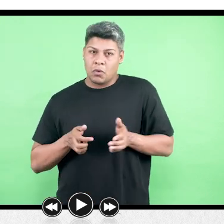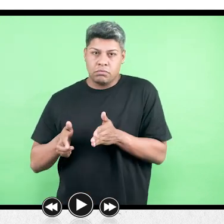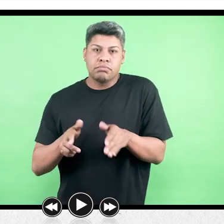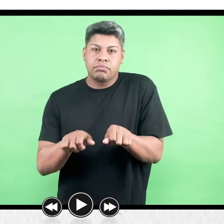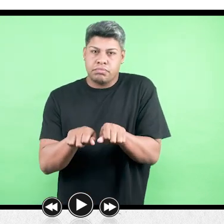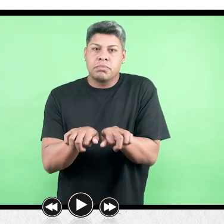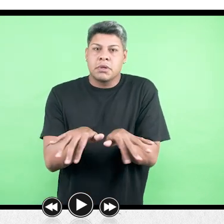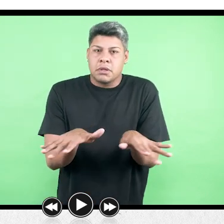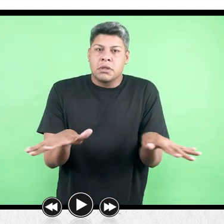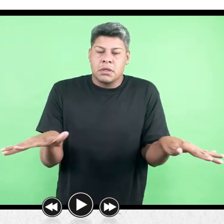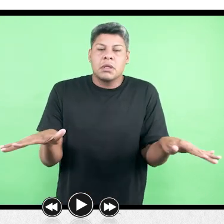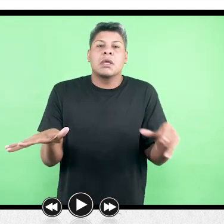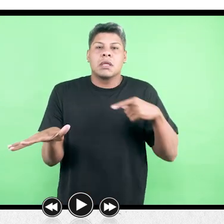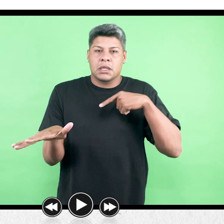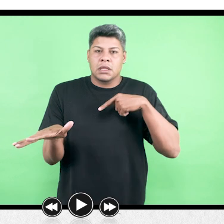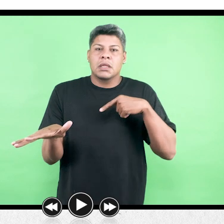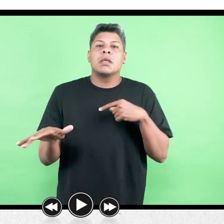lançado, mesmo que em parâmetros